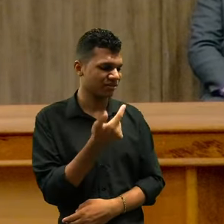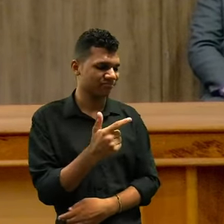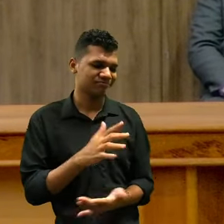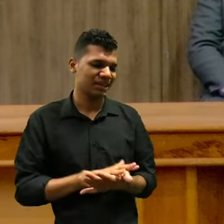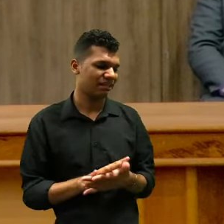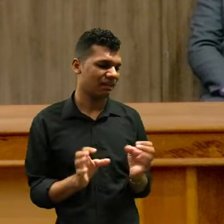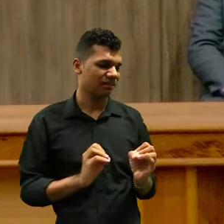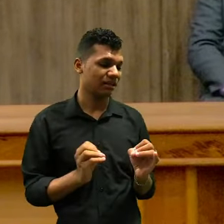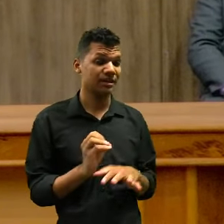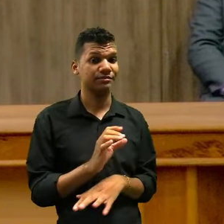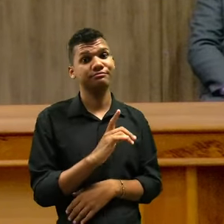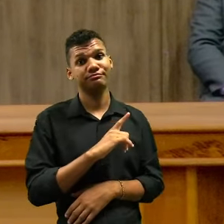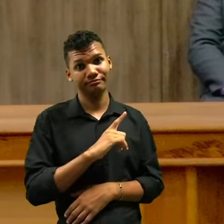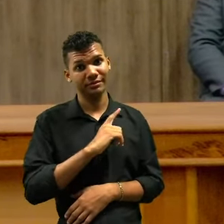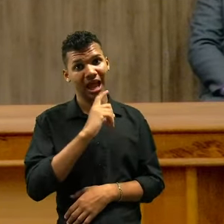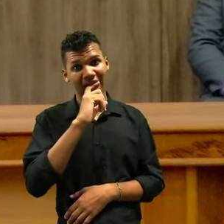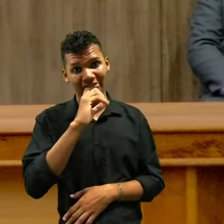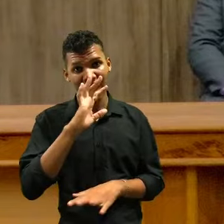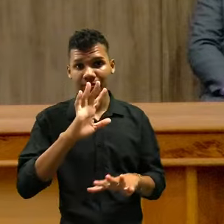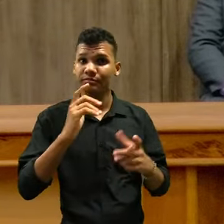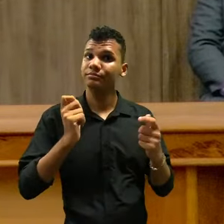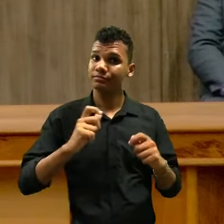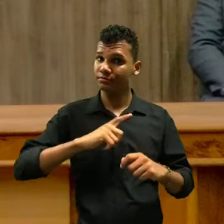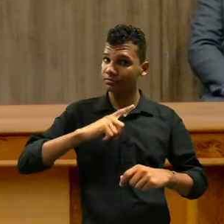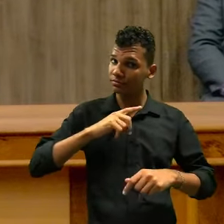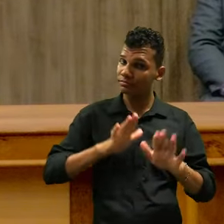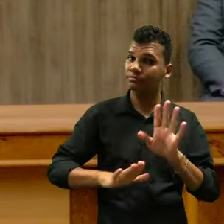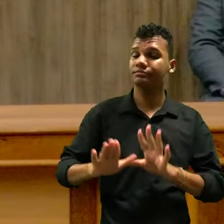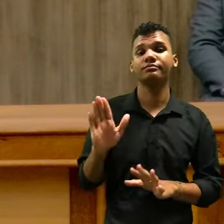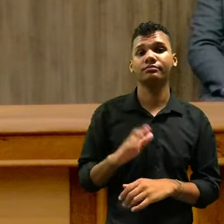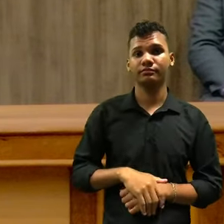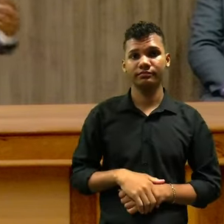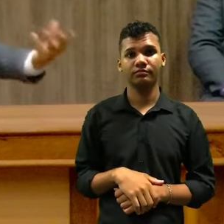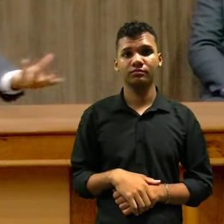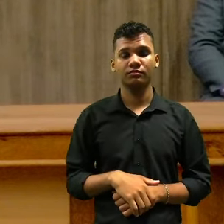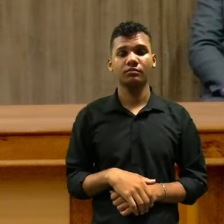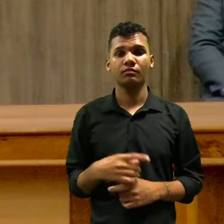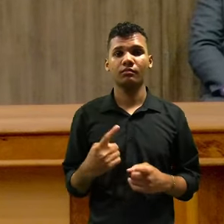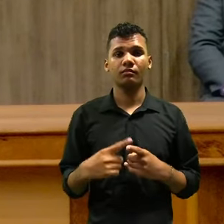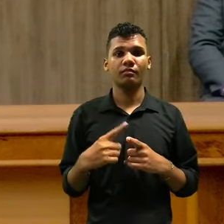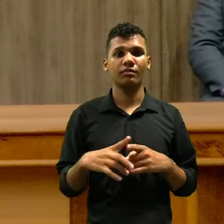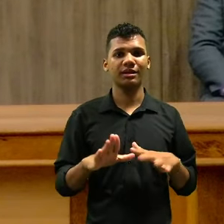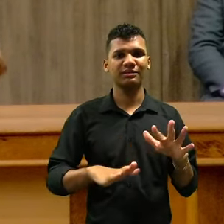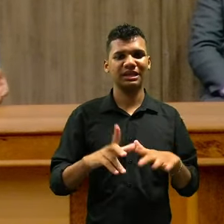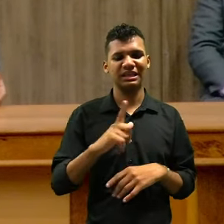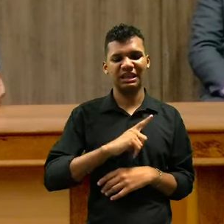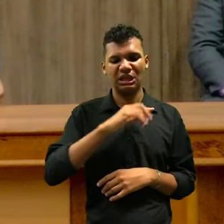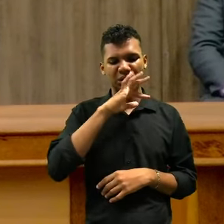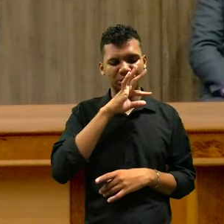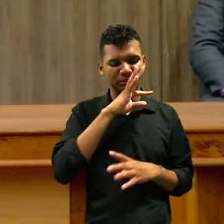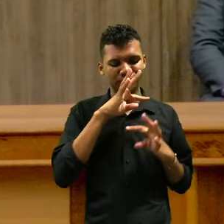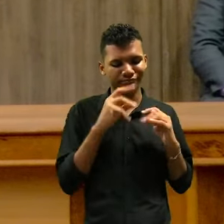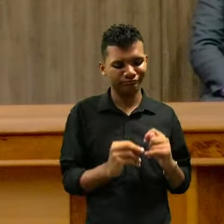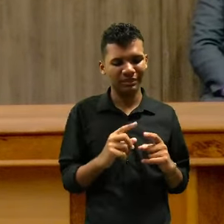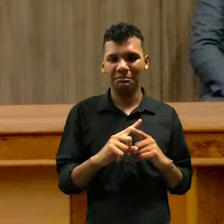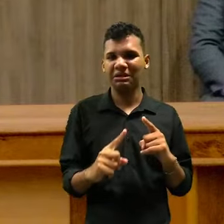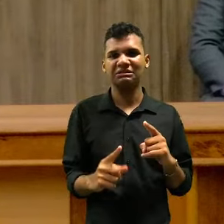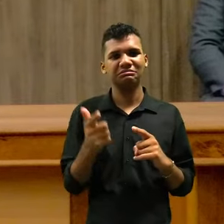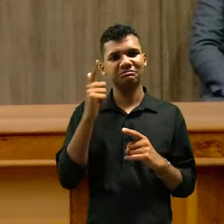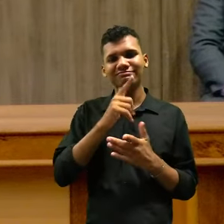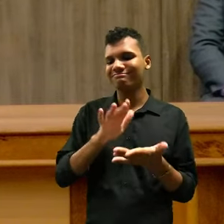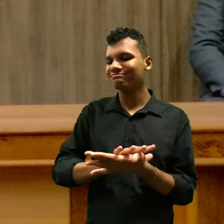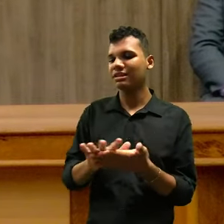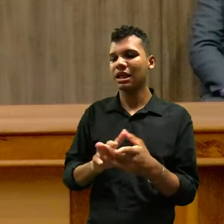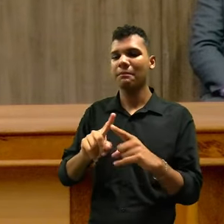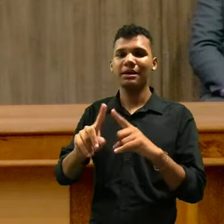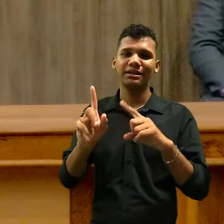pau é É ou não é é uma cimba velha cheia de pau é cheia de tanta coisa e não dá nada aí tu chega